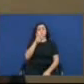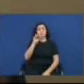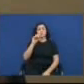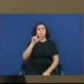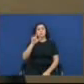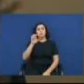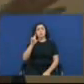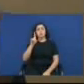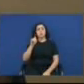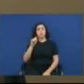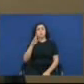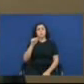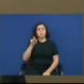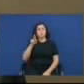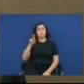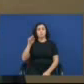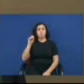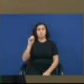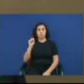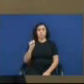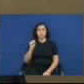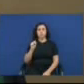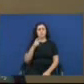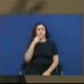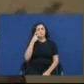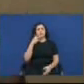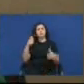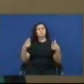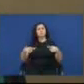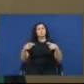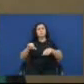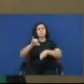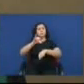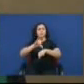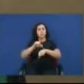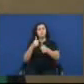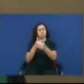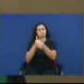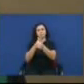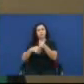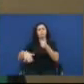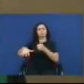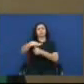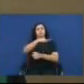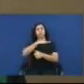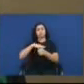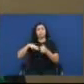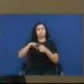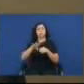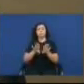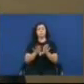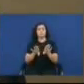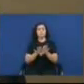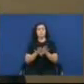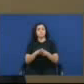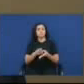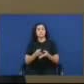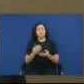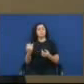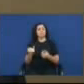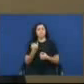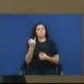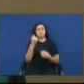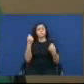Como nós estamos falando ali do calçadão e tal, né? Pega aquela região e realmente